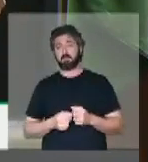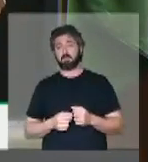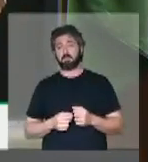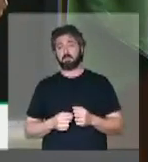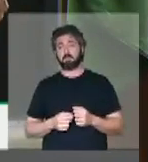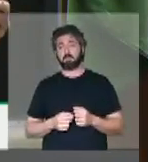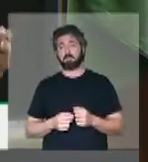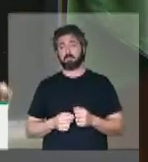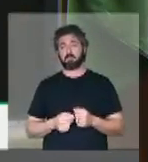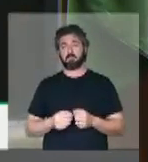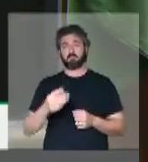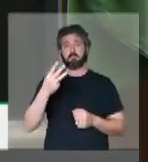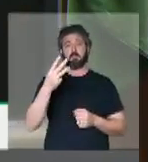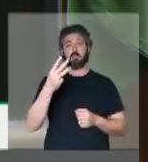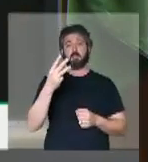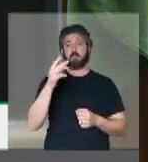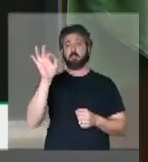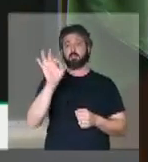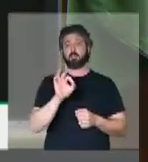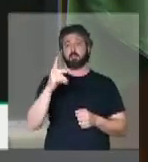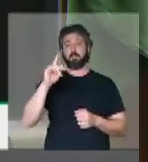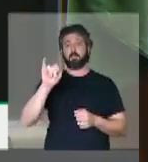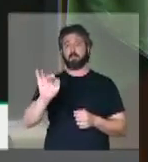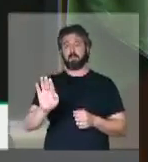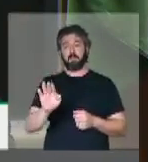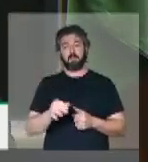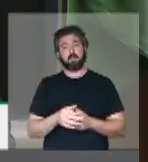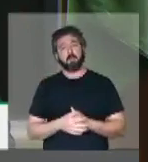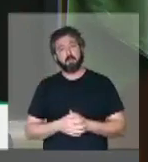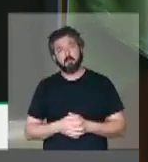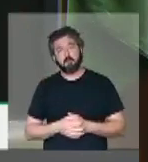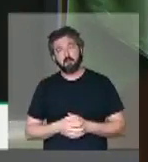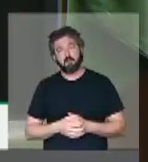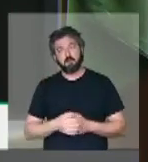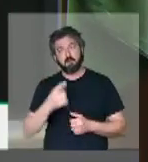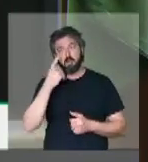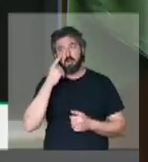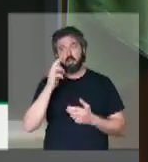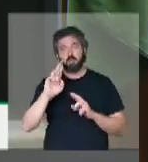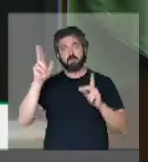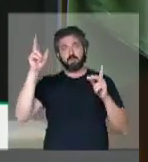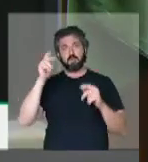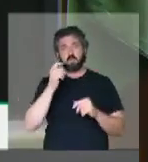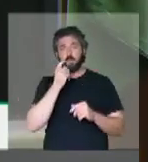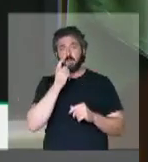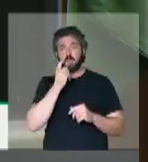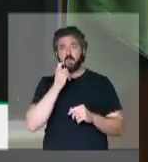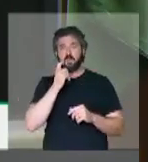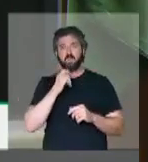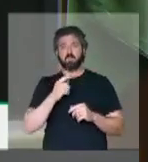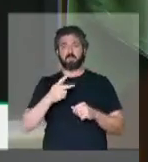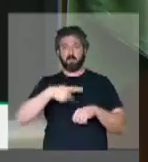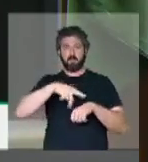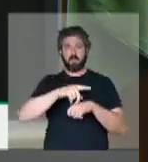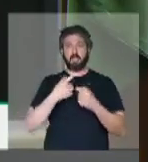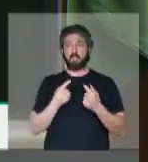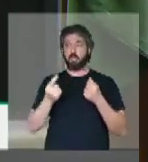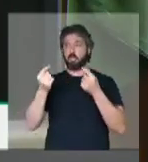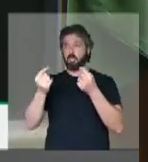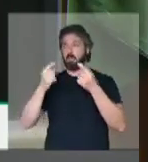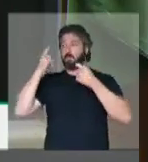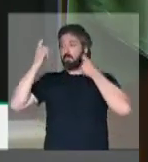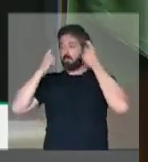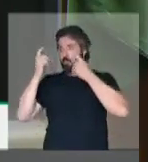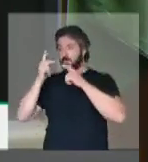Exatamente 3% do seu PIB com previdência. Olha a diferença entre os países ricos, os países que